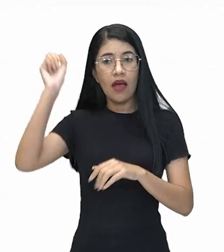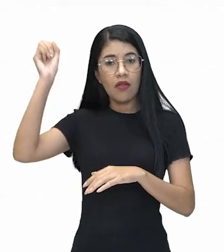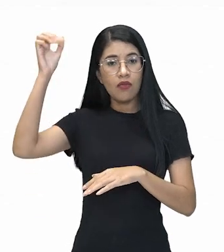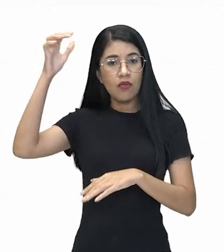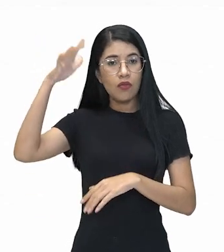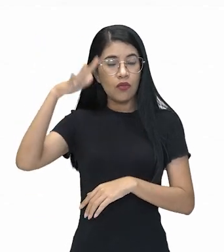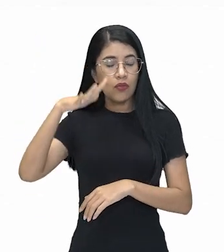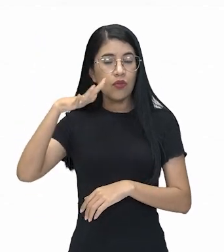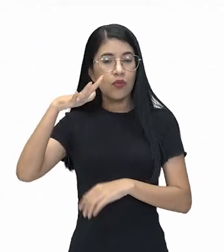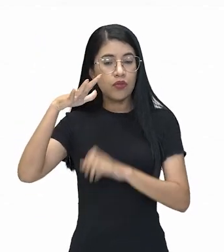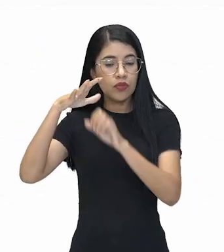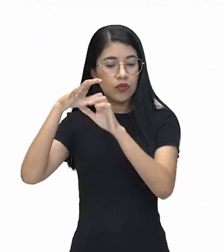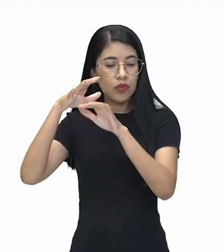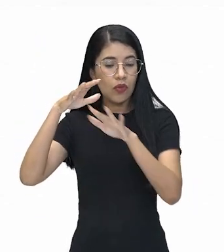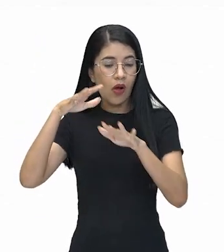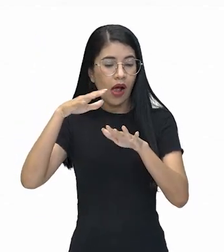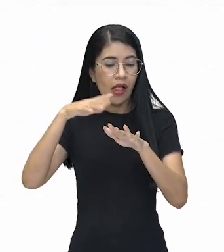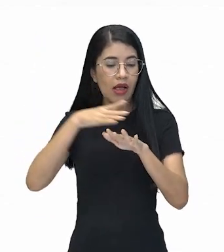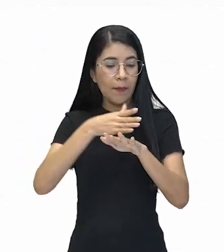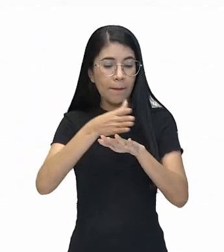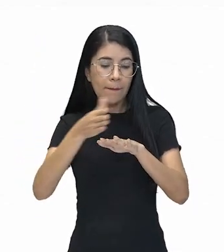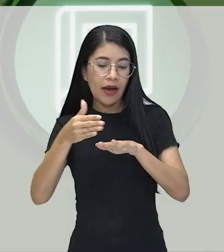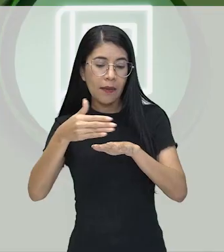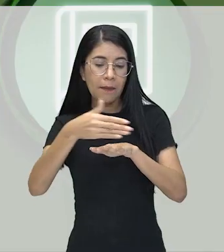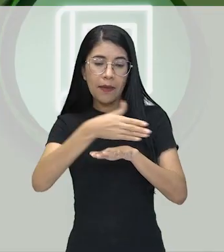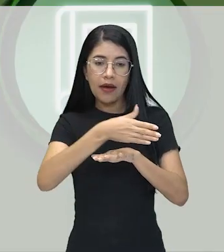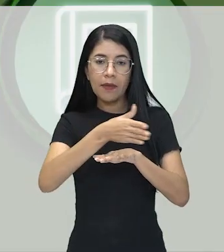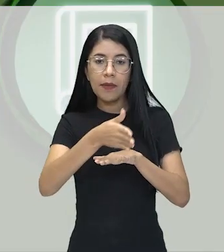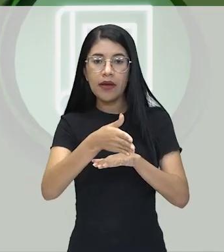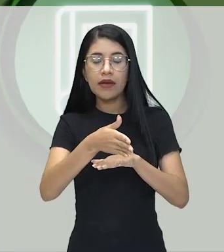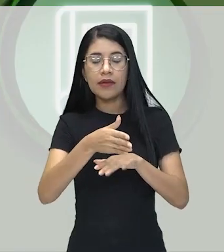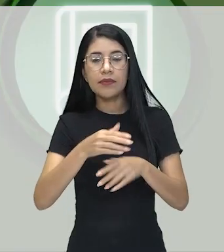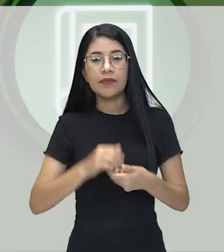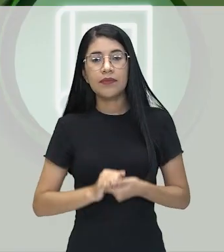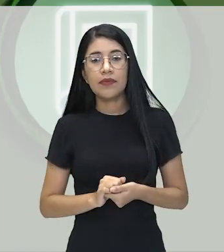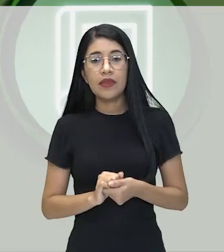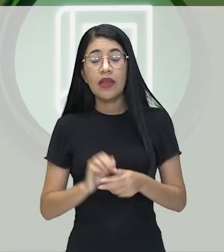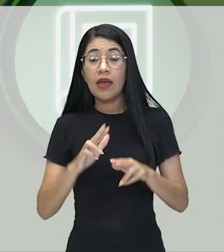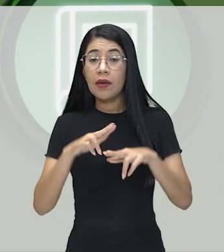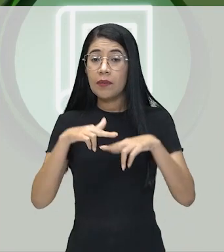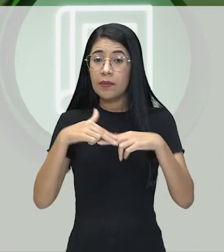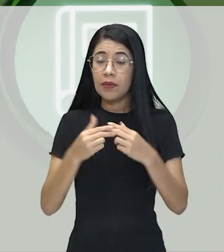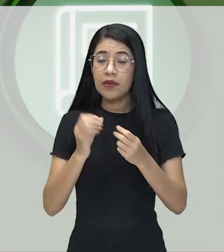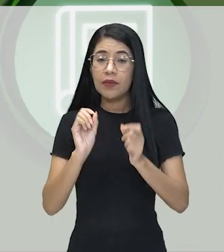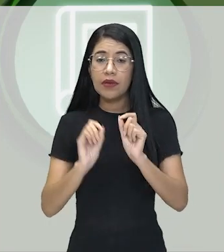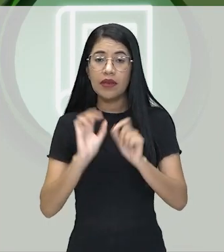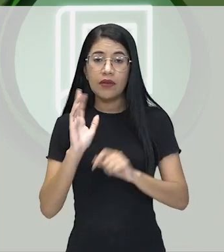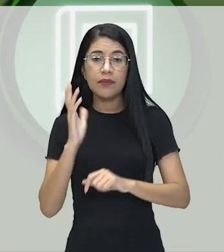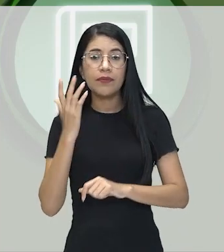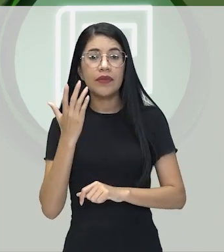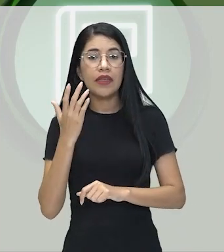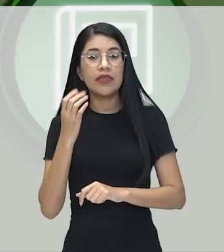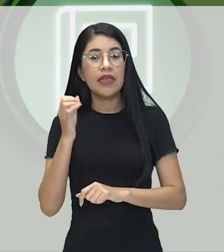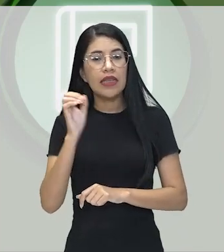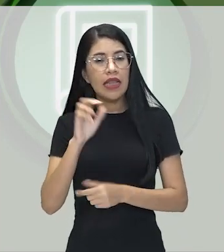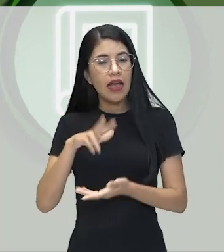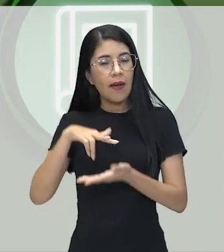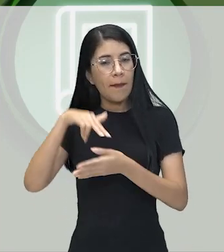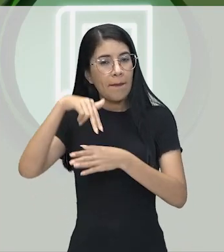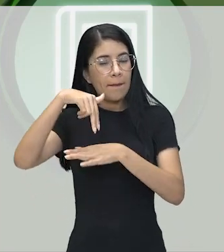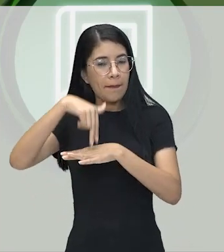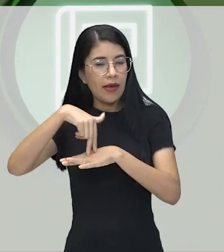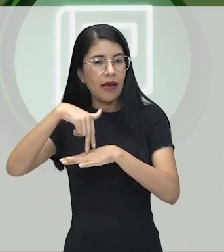se desviando, mudando de direção. E é exatamente por isso que o professor nessa imagem